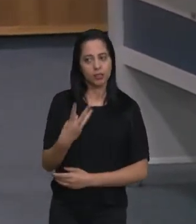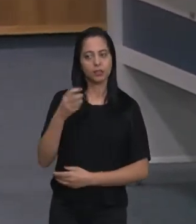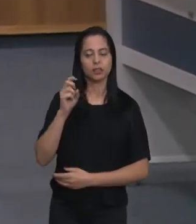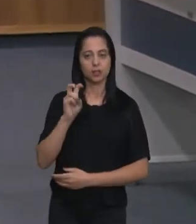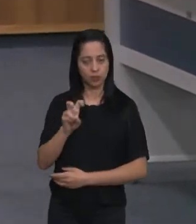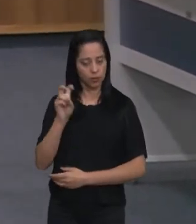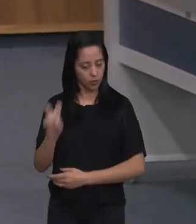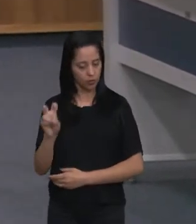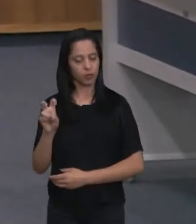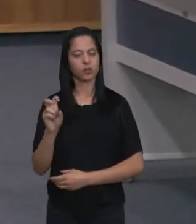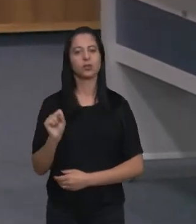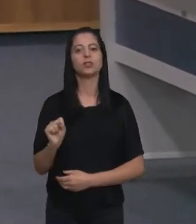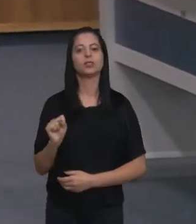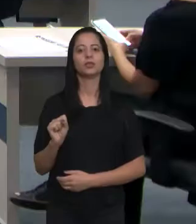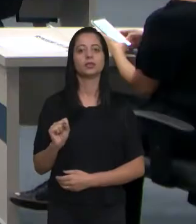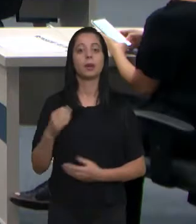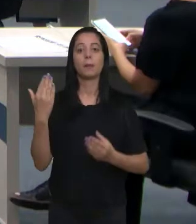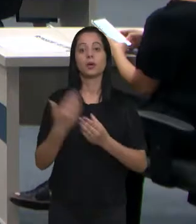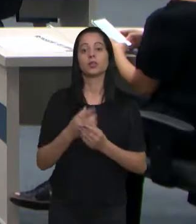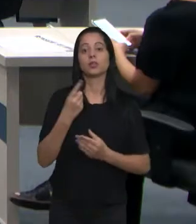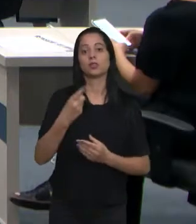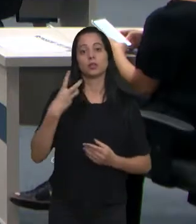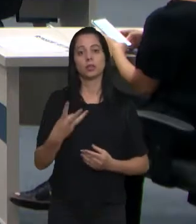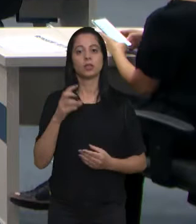1352/22, processo